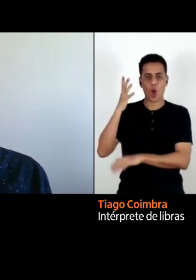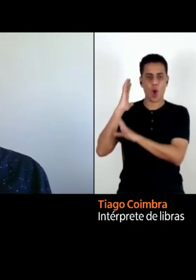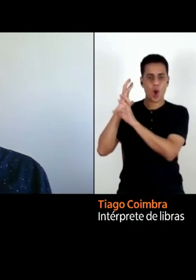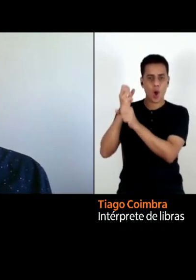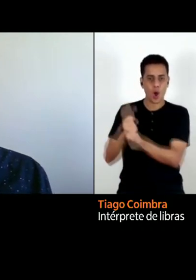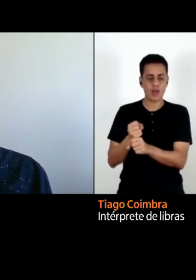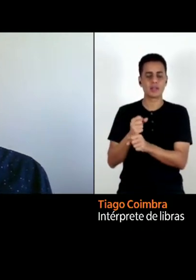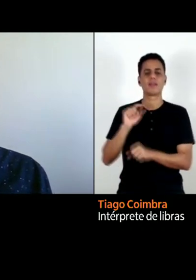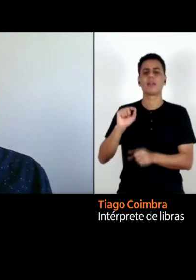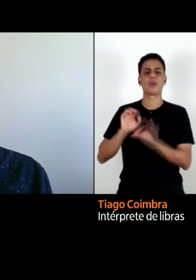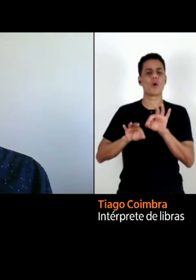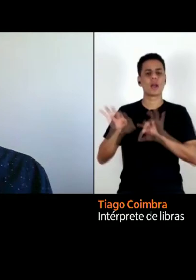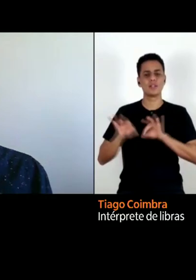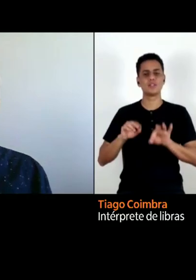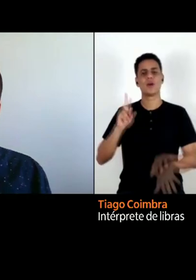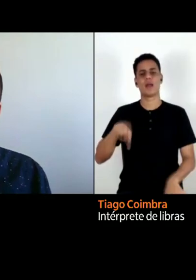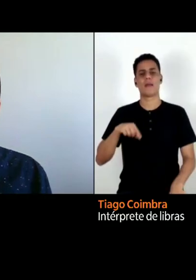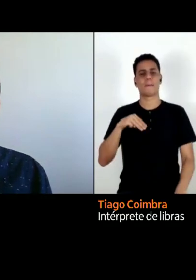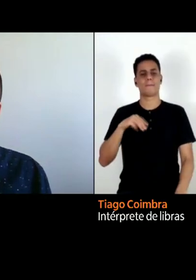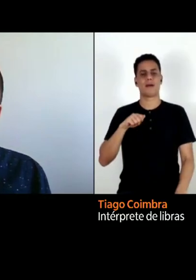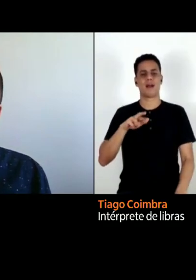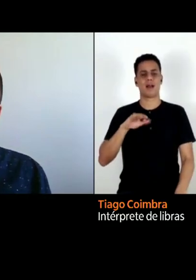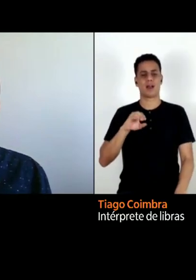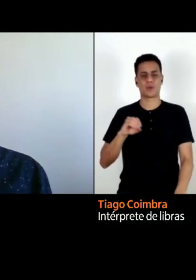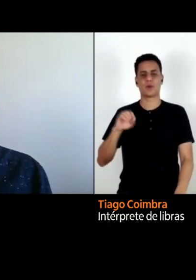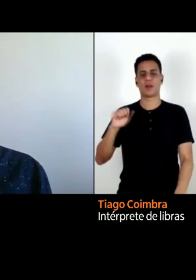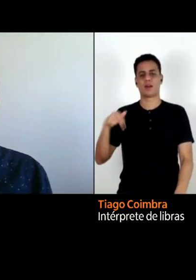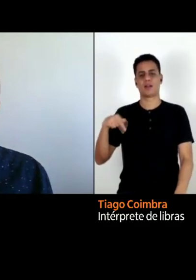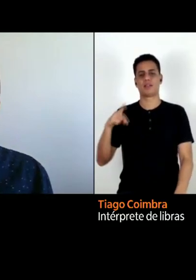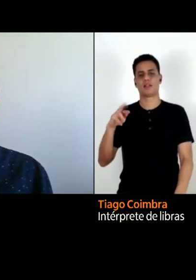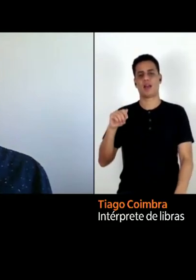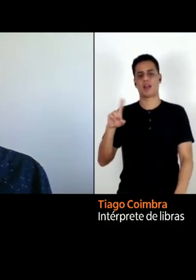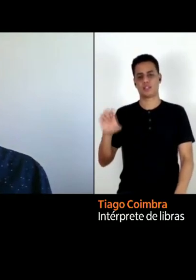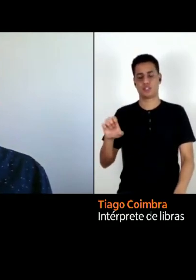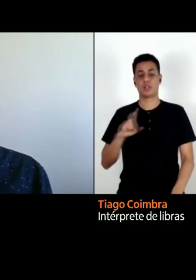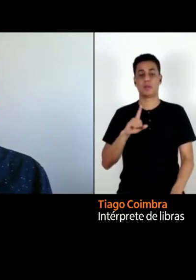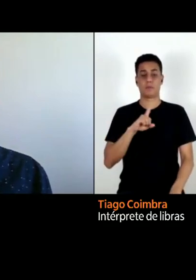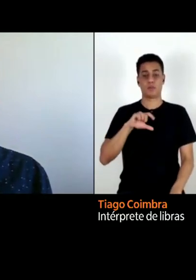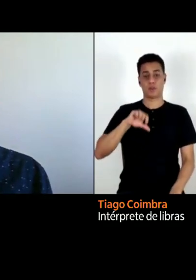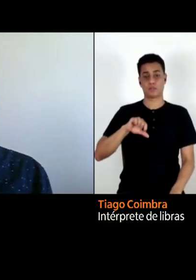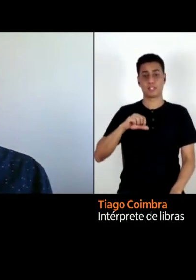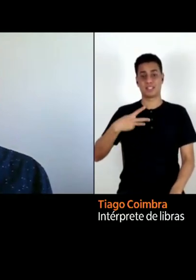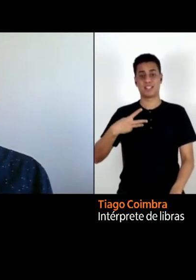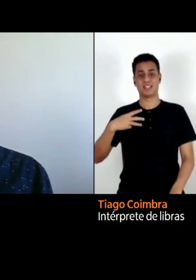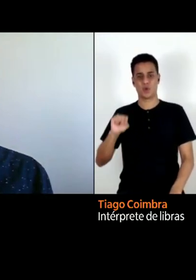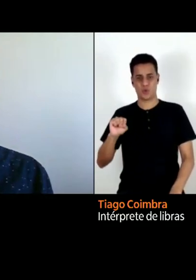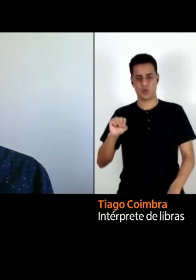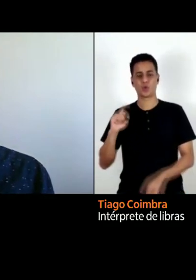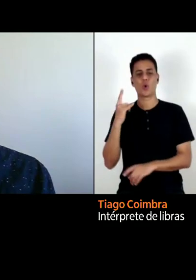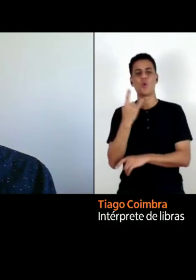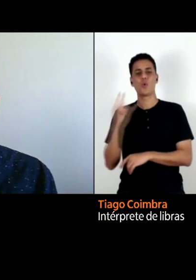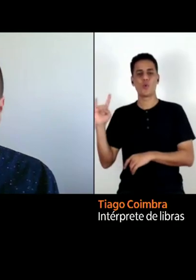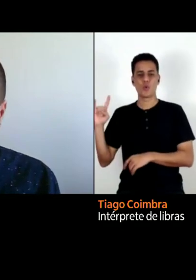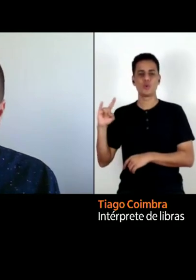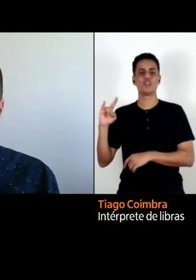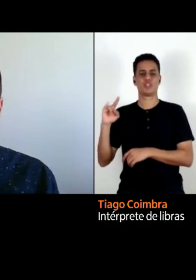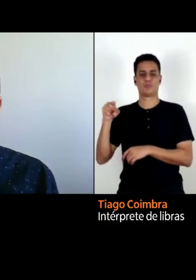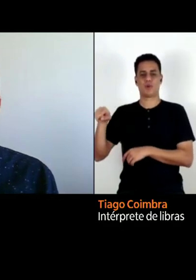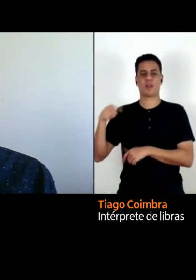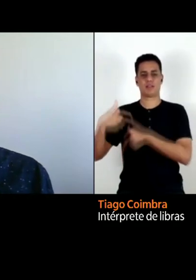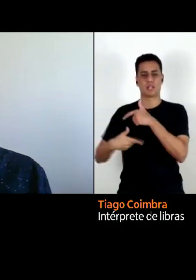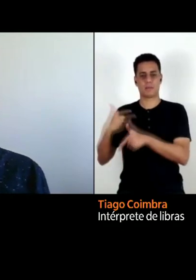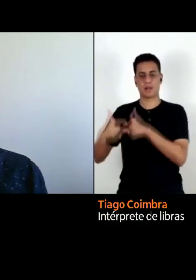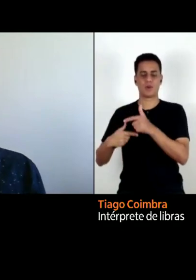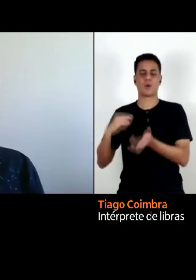em 1938, em seu último ato como secretário de Cultura de São Paulo.